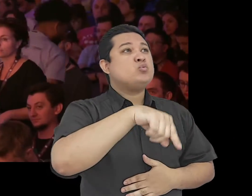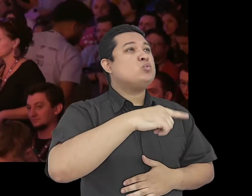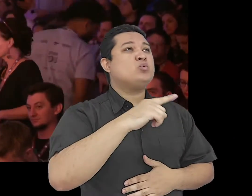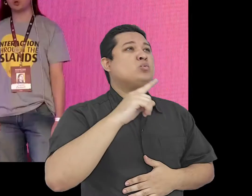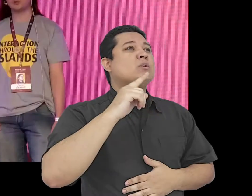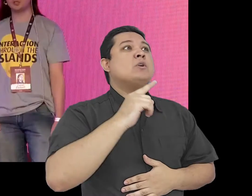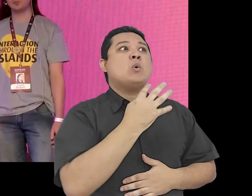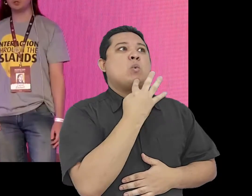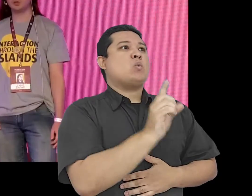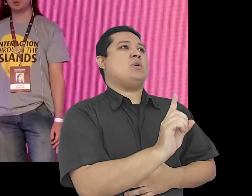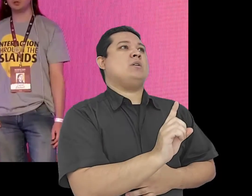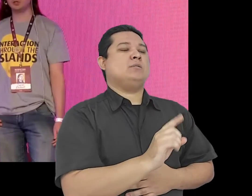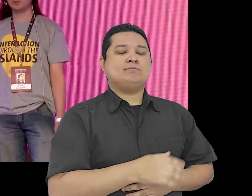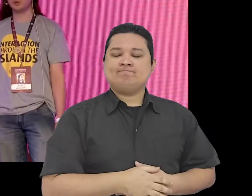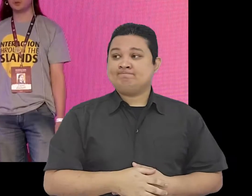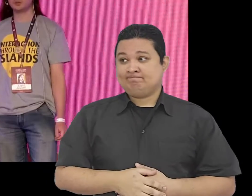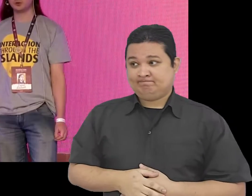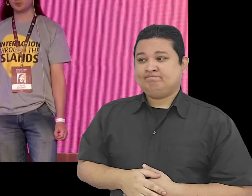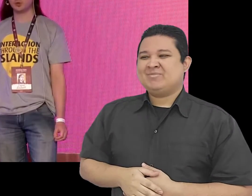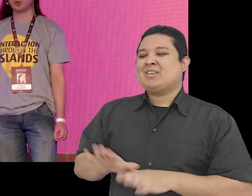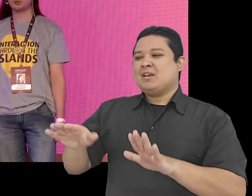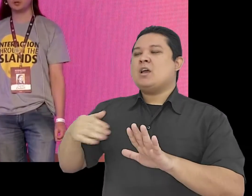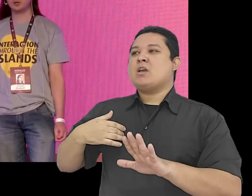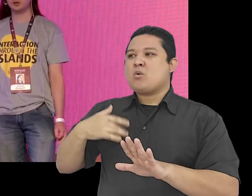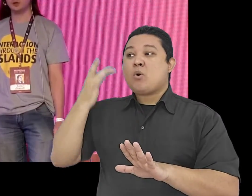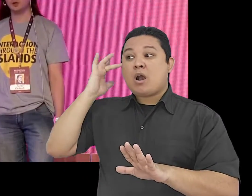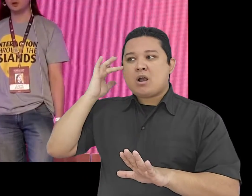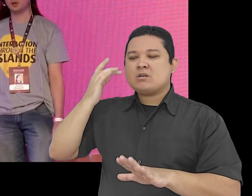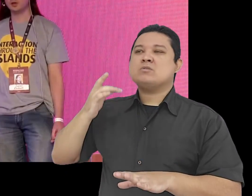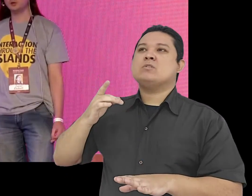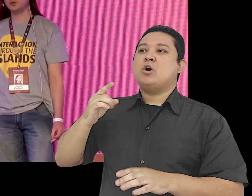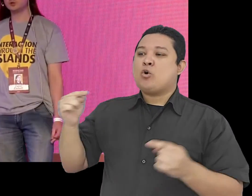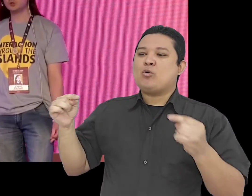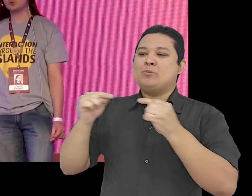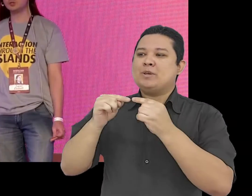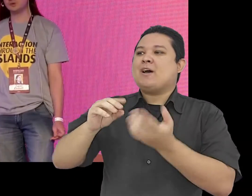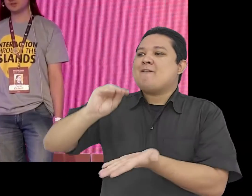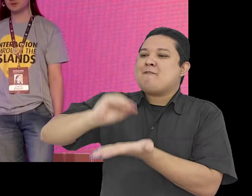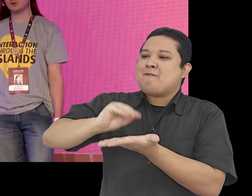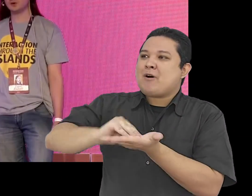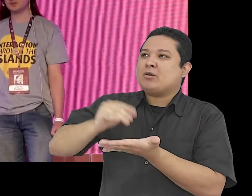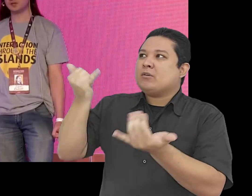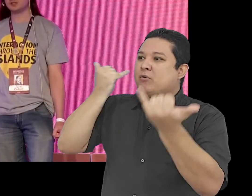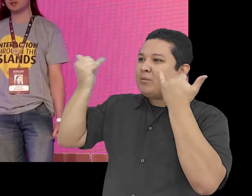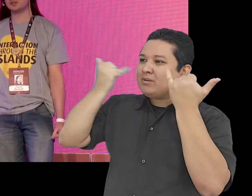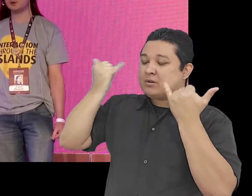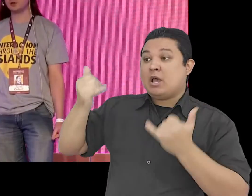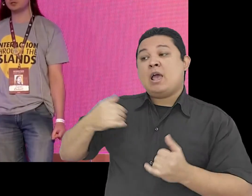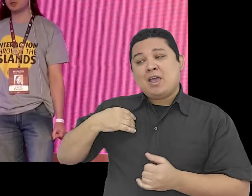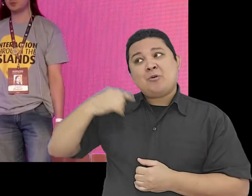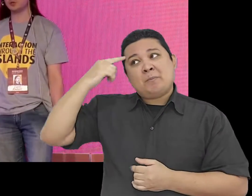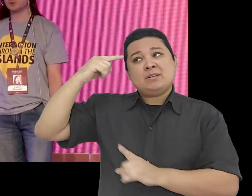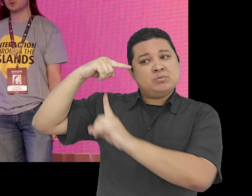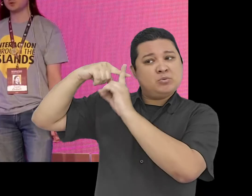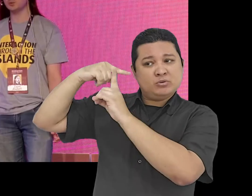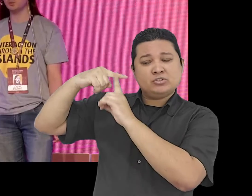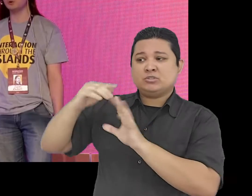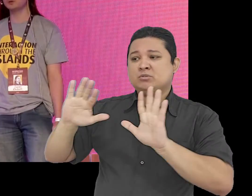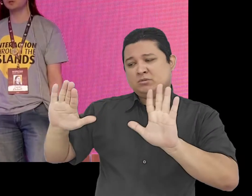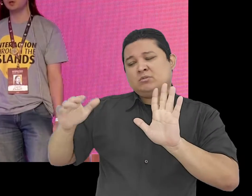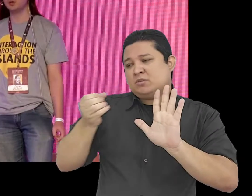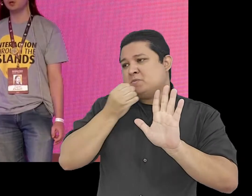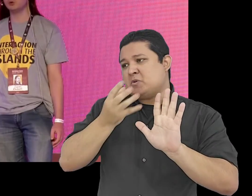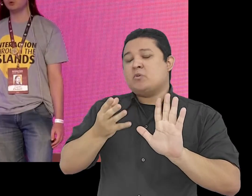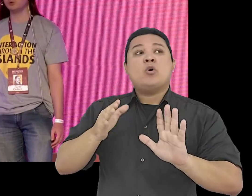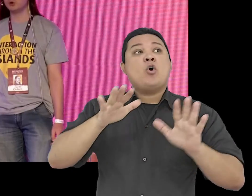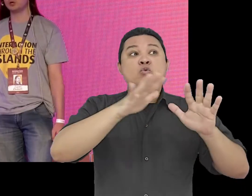Eu acho que é um problema sempre de informação, por causa que eu sou um otimista, eu gosto de acreditar assim, eu acredito que a maioria das pessoas são